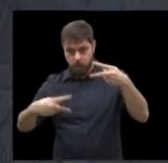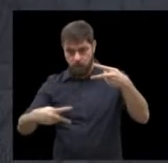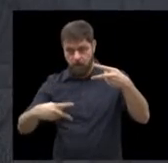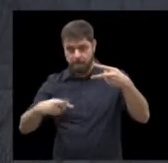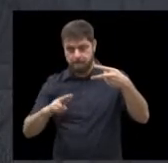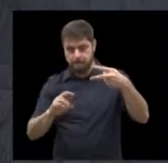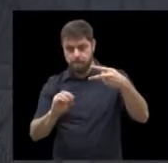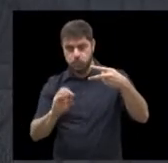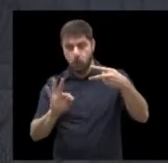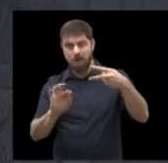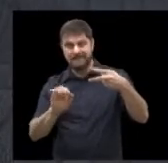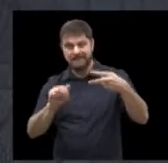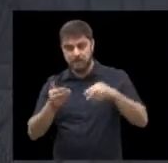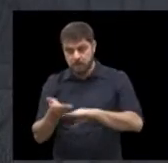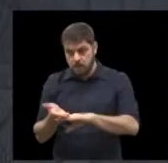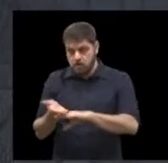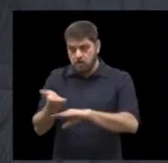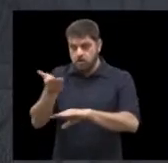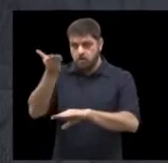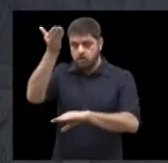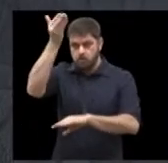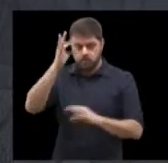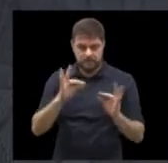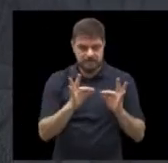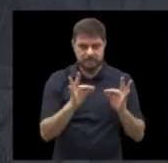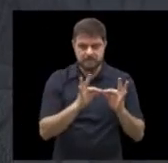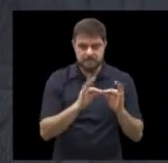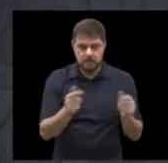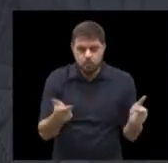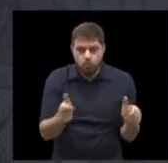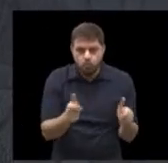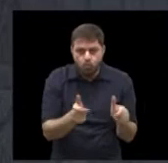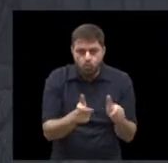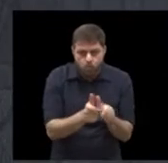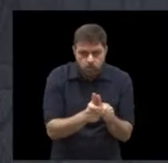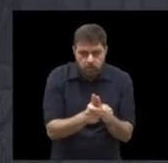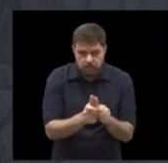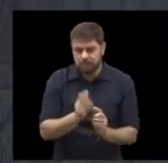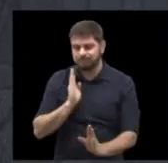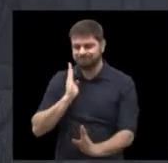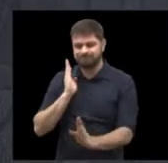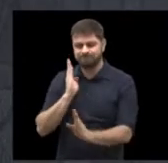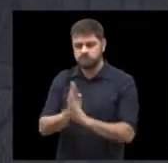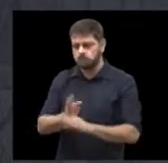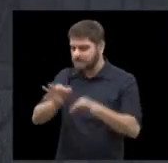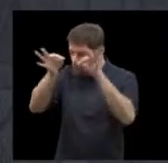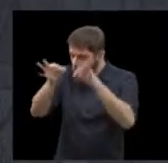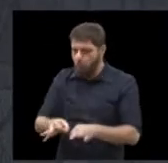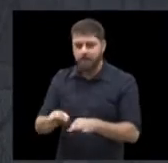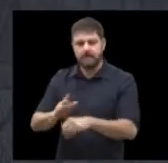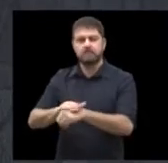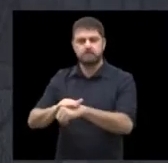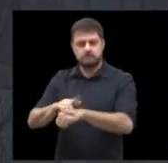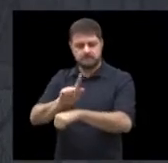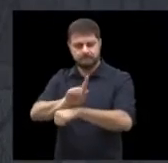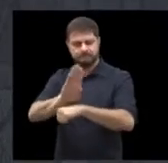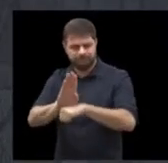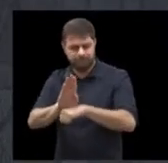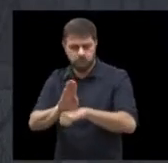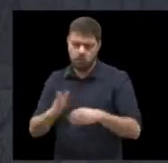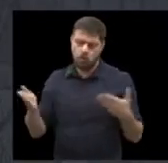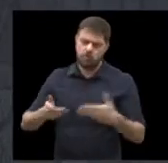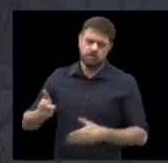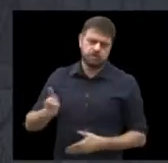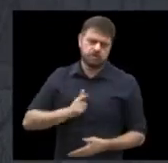de proteína alto e um nível de célula muito baixo. Então isso aí fecha o diagnóstico. Daí, claro que hoje